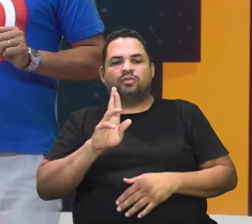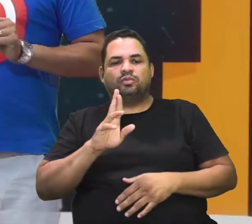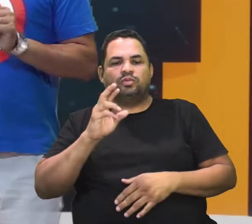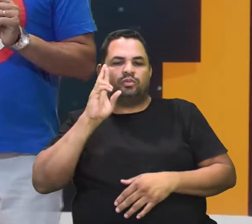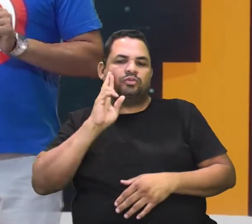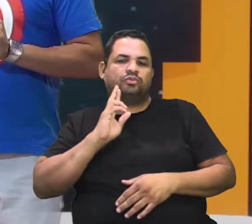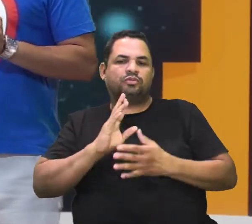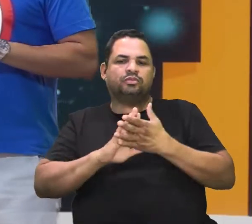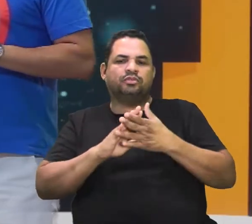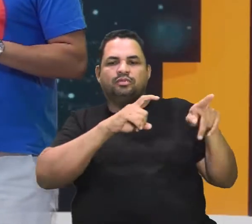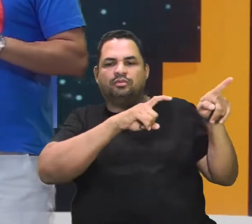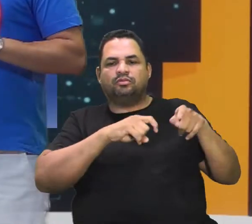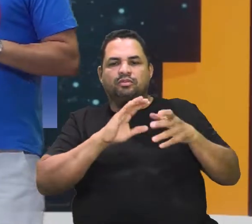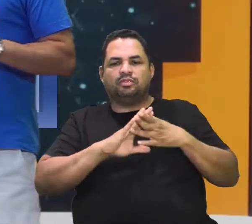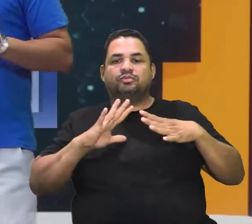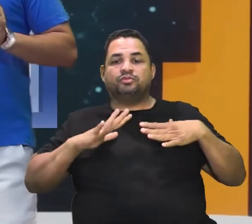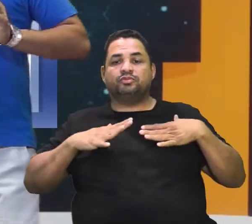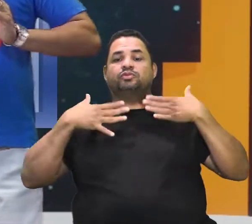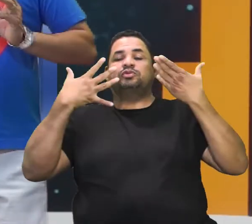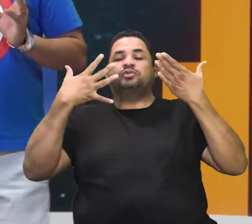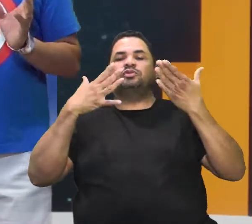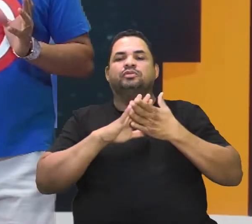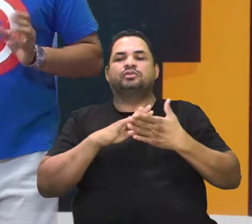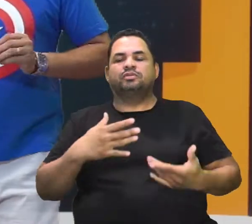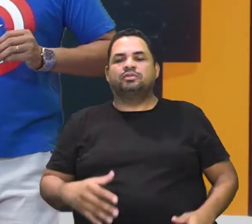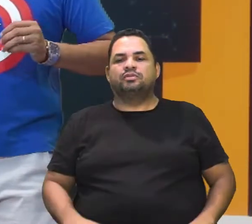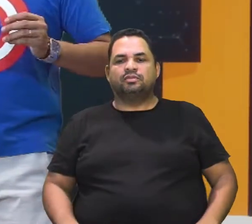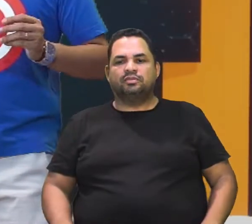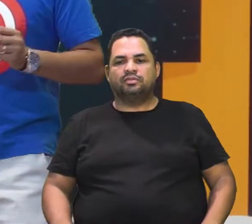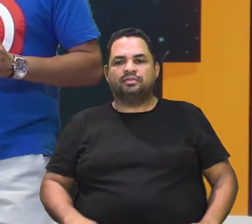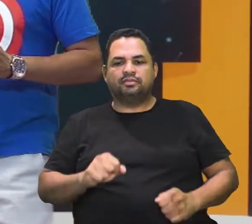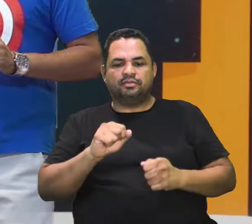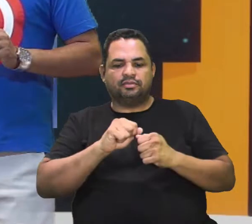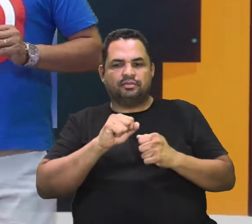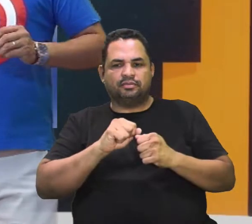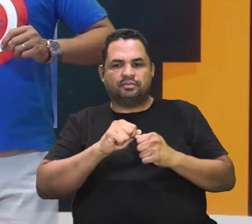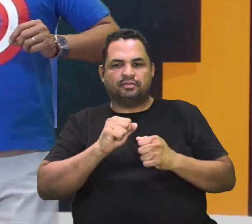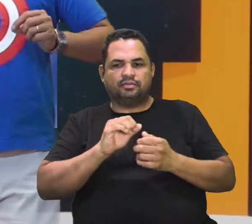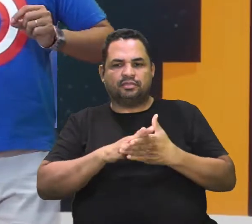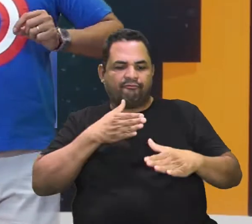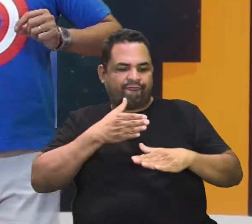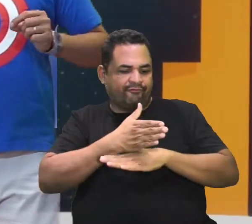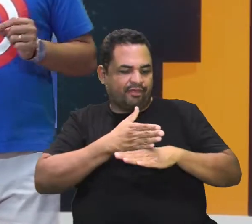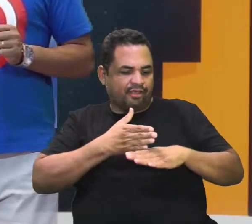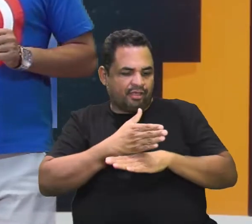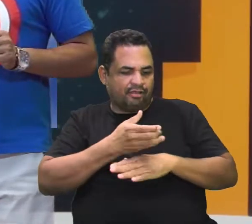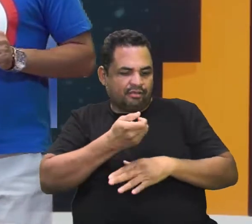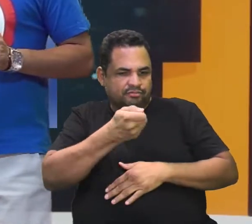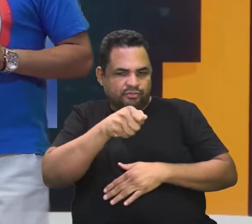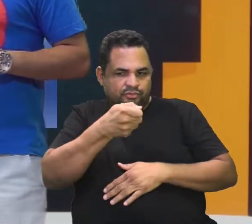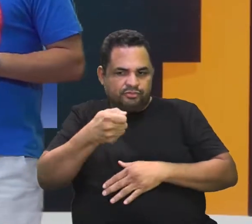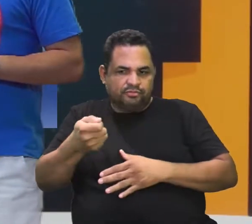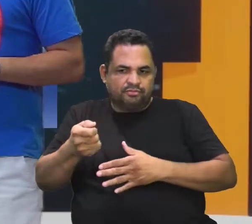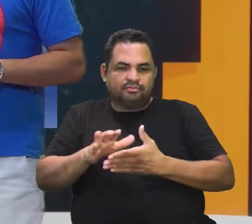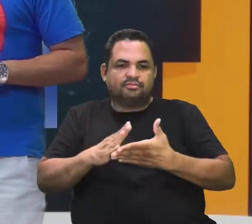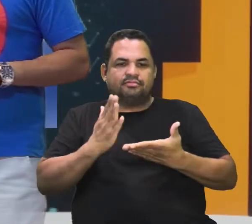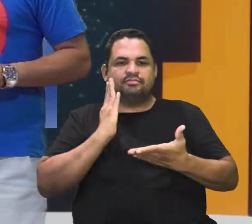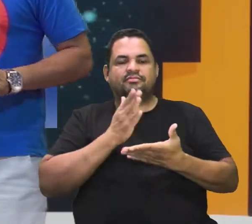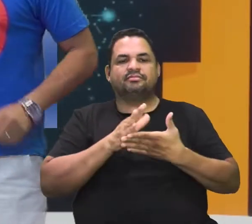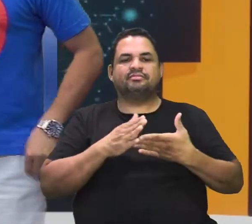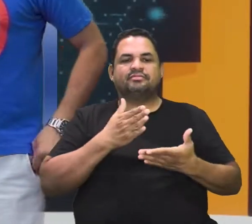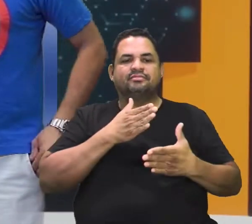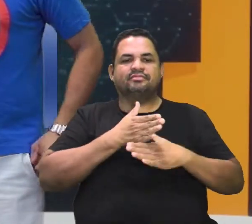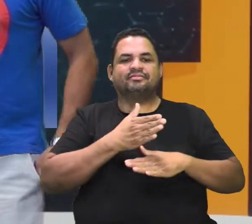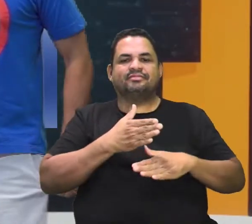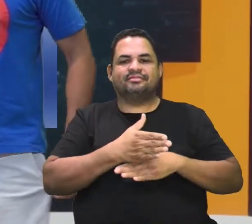Show, fizeram aquisição daquelas facas de churrasqueiro, tal, aquelas facas que pegam... O professor Maurício, de